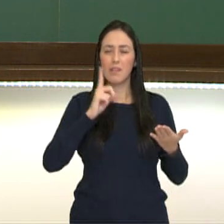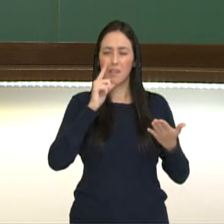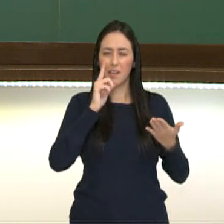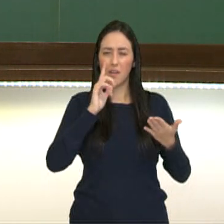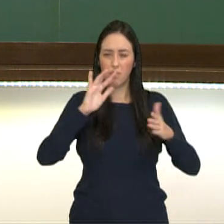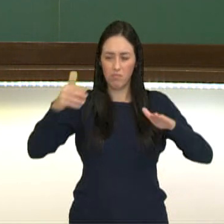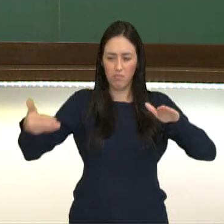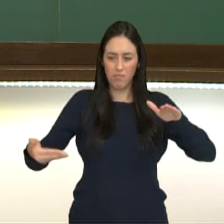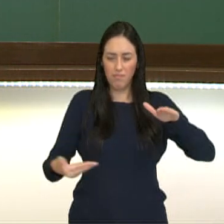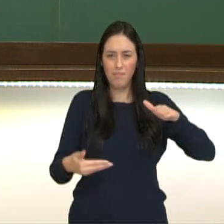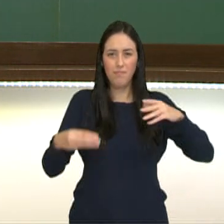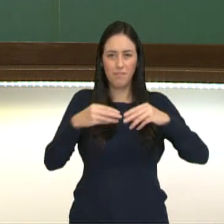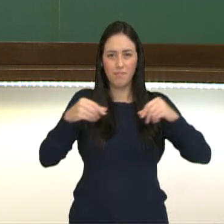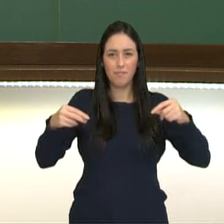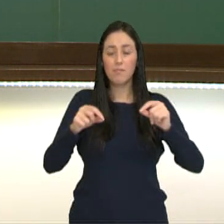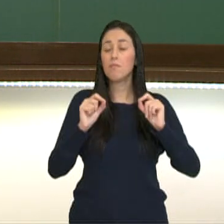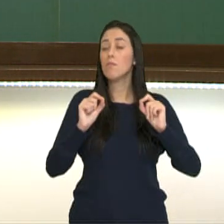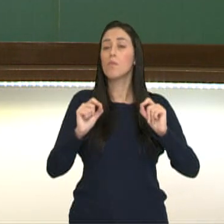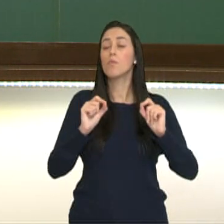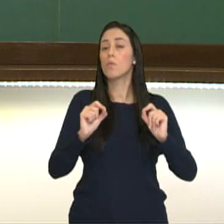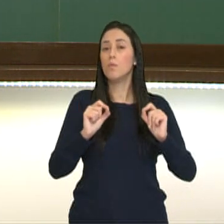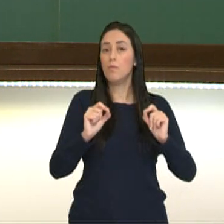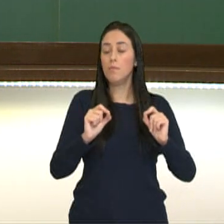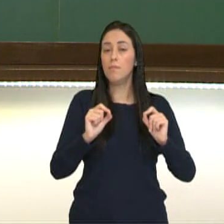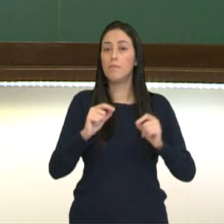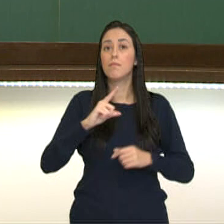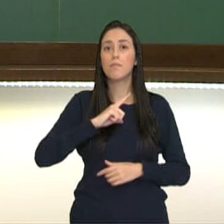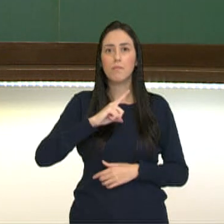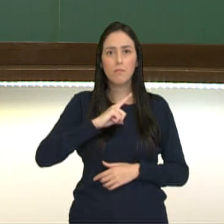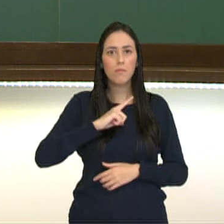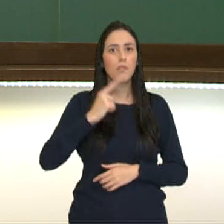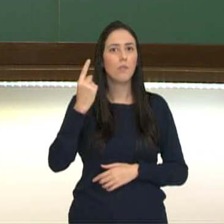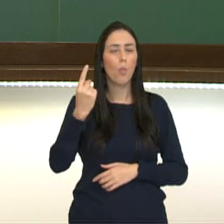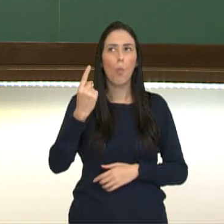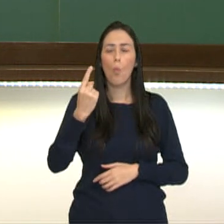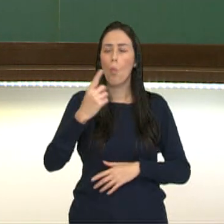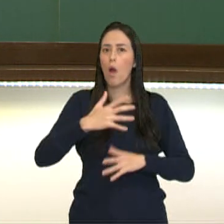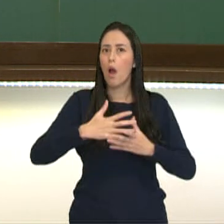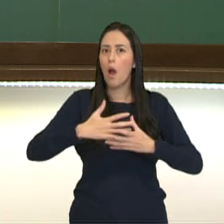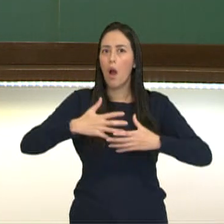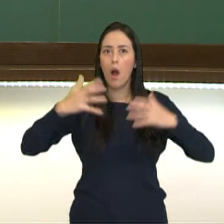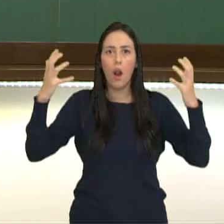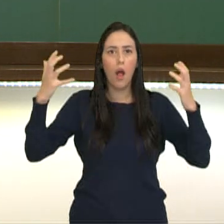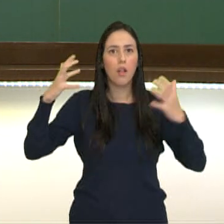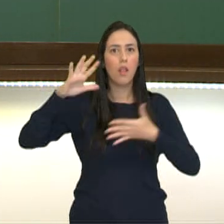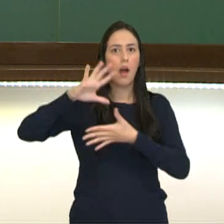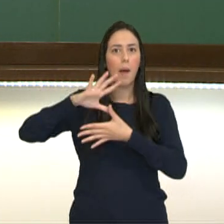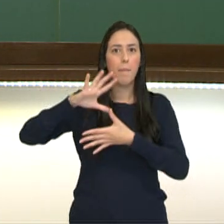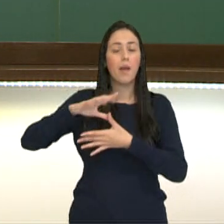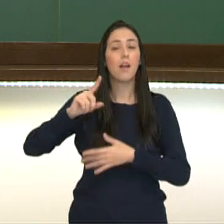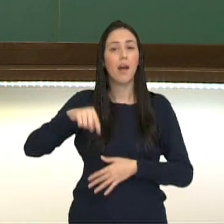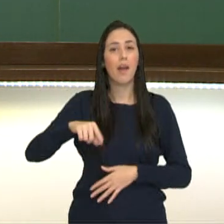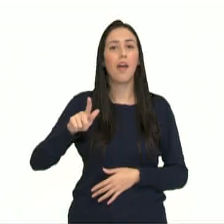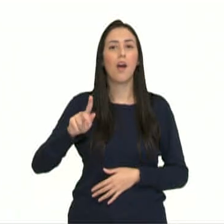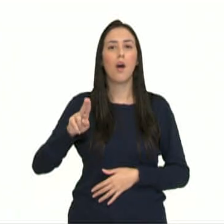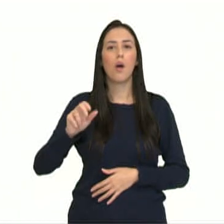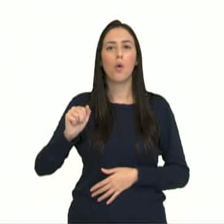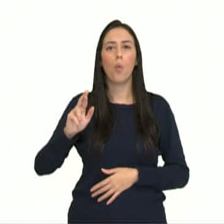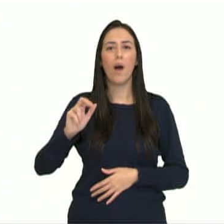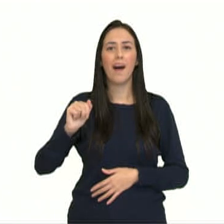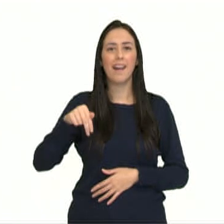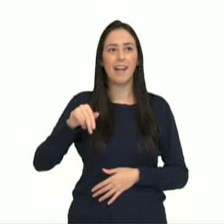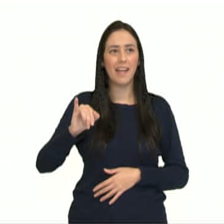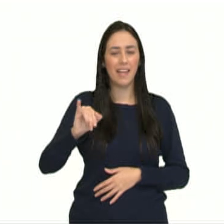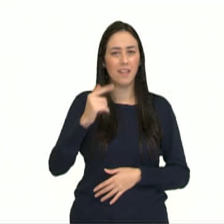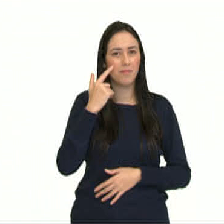subterrâneos, nós temos que dar um destaque para um dos maiores reservatórios subterrâneos da América, que é o aquífero Guarani. Olha aqui na